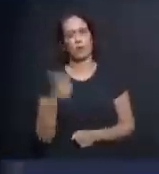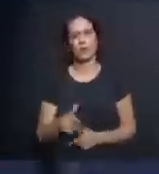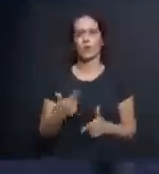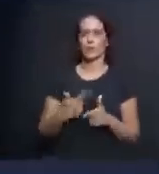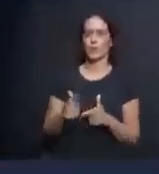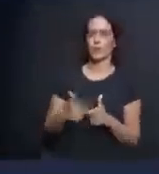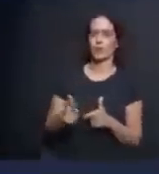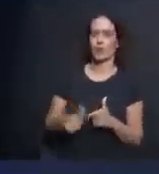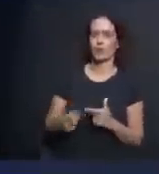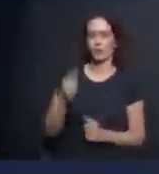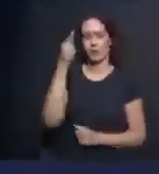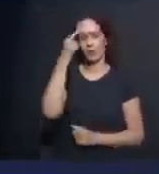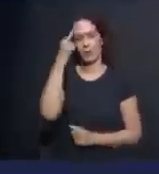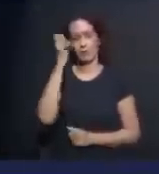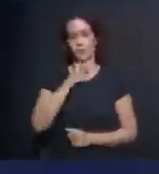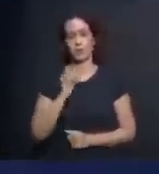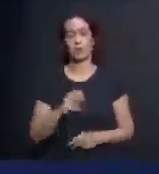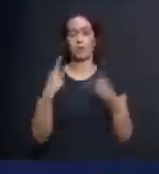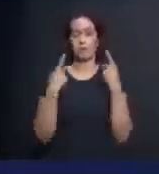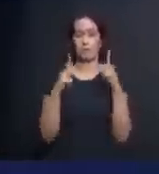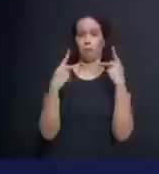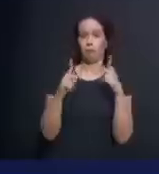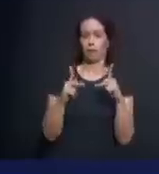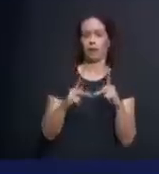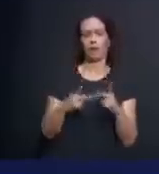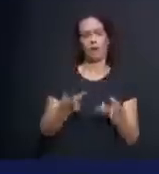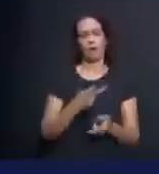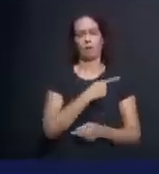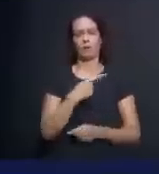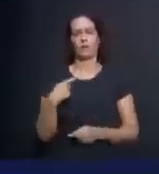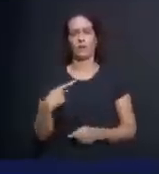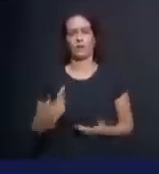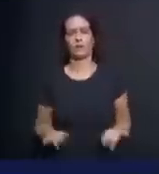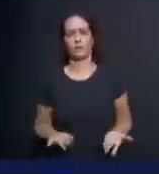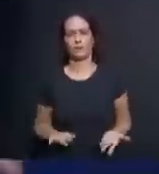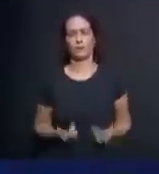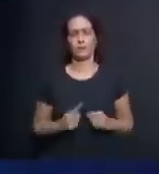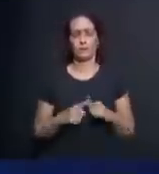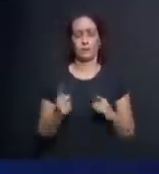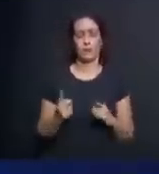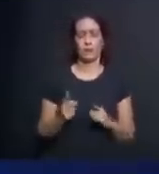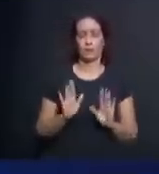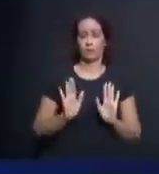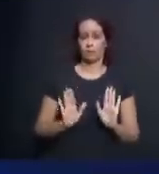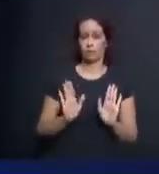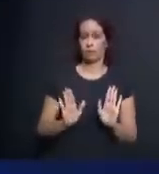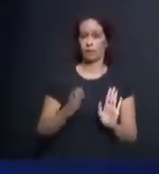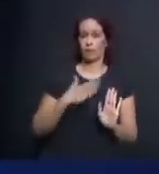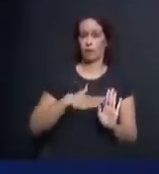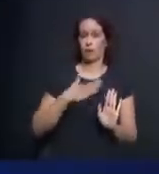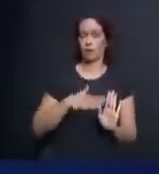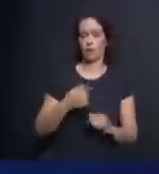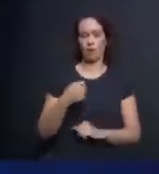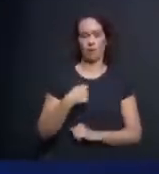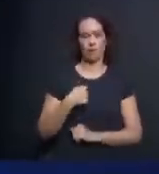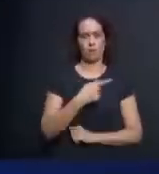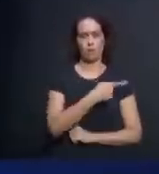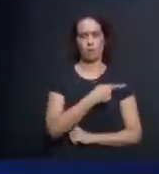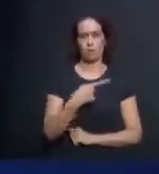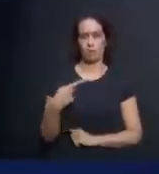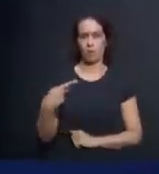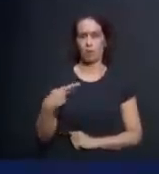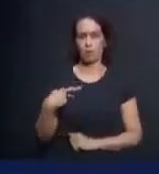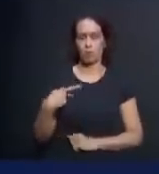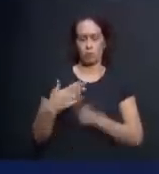que toda igreja, se você está no altar, você é pastor. Sem querer matar você do coração, eu não sou o pastor na questão